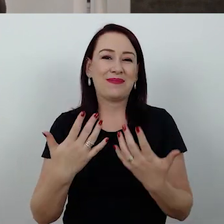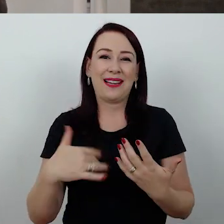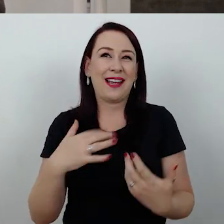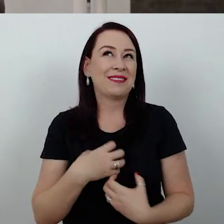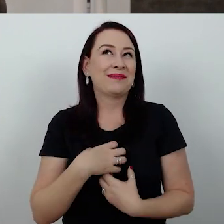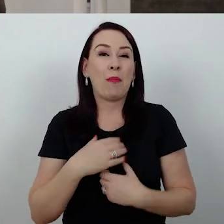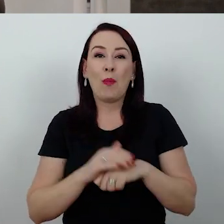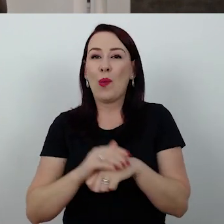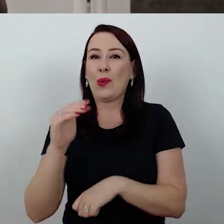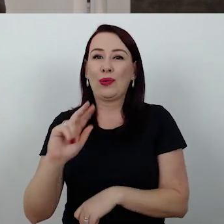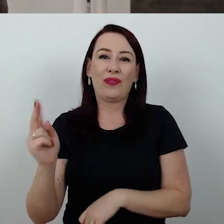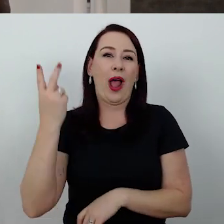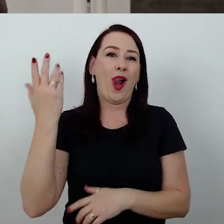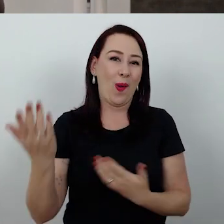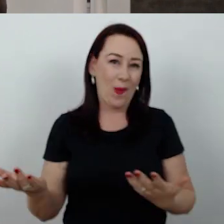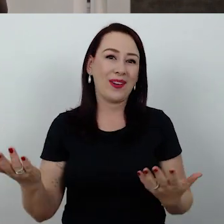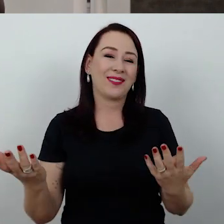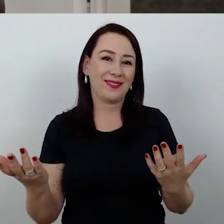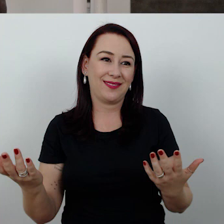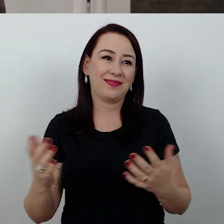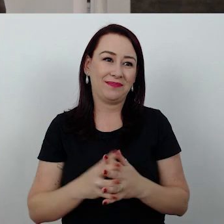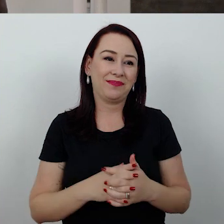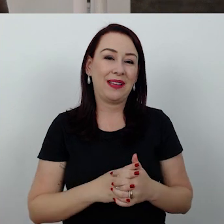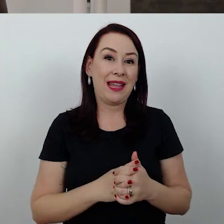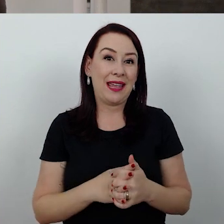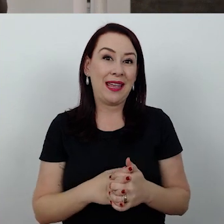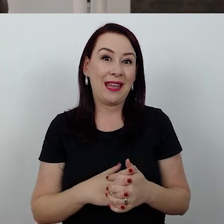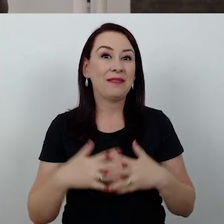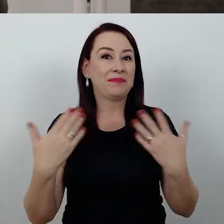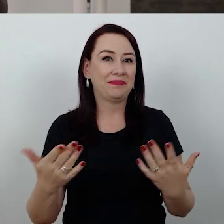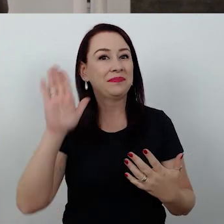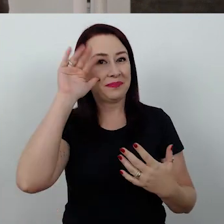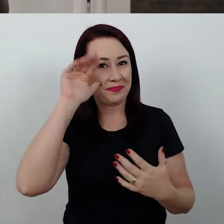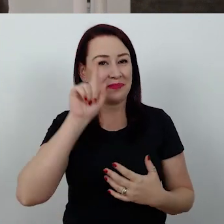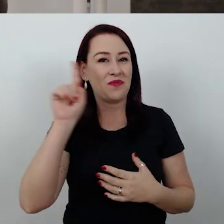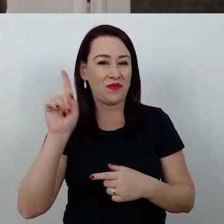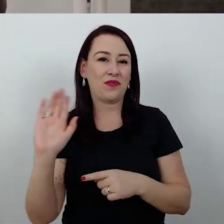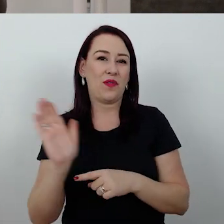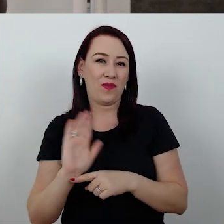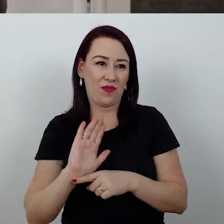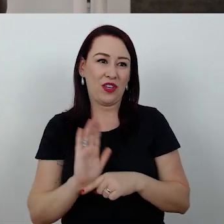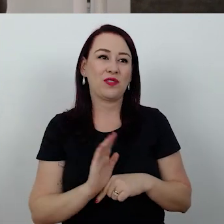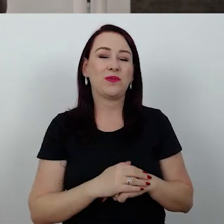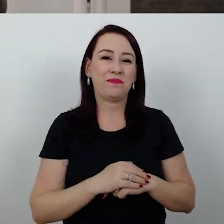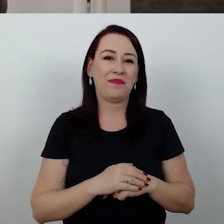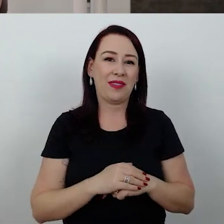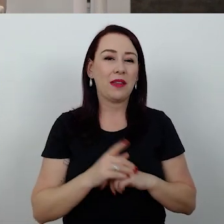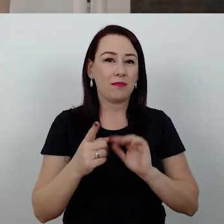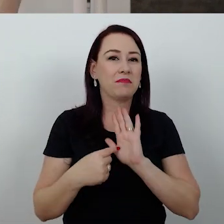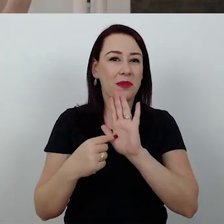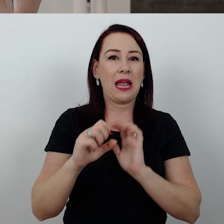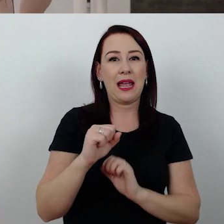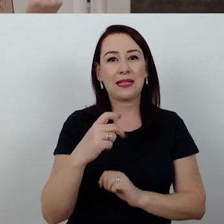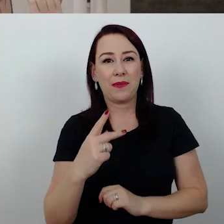gente consegue medir alguns, outros não. E aí, vamos exibir aqui o vídeo da SPCine para